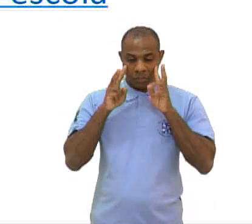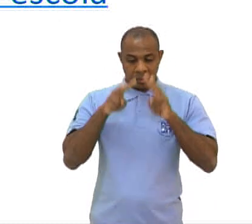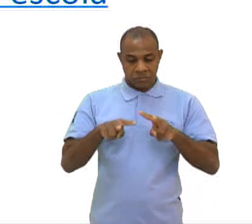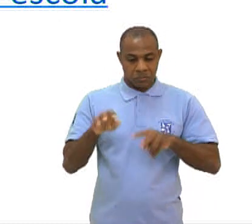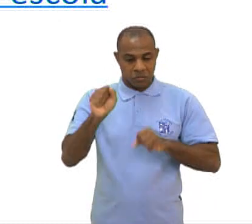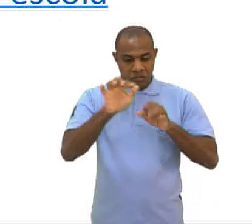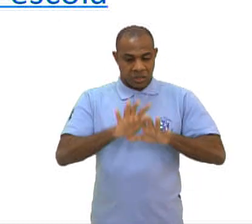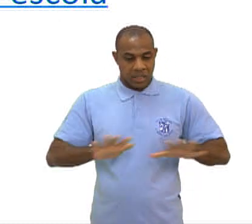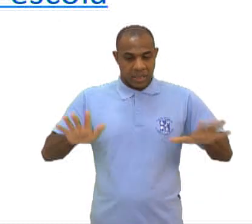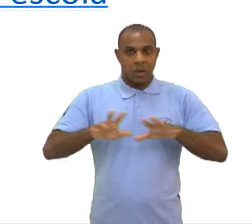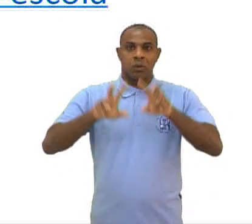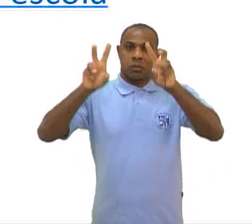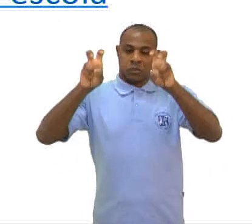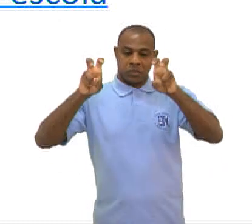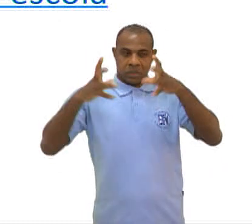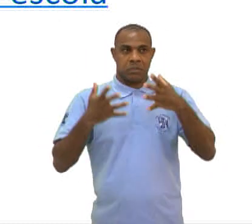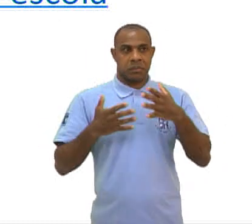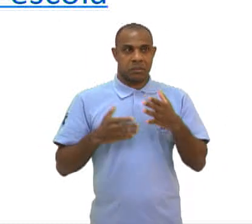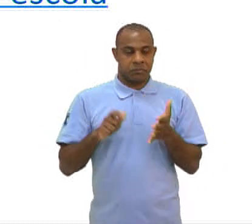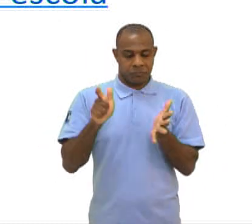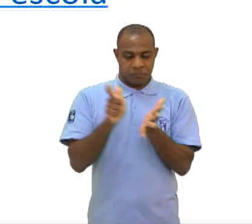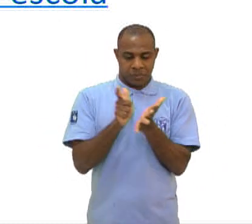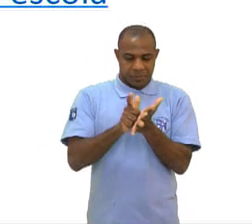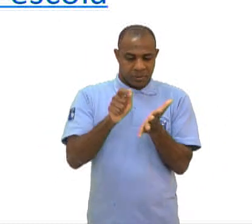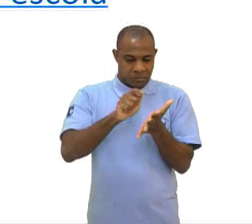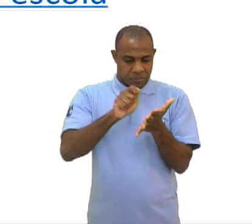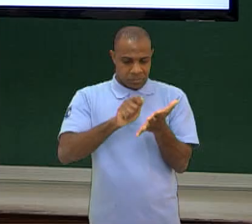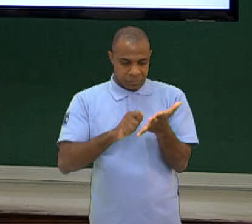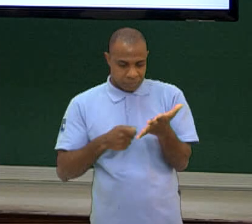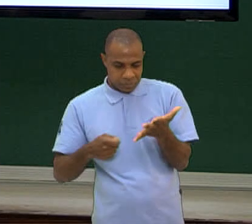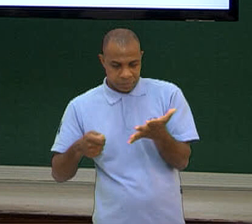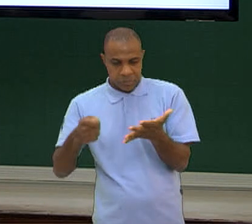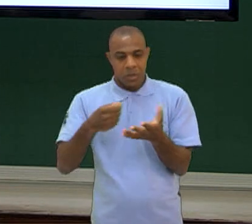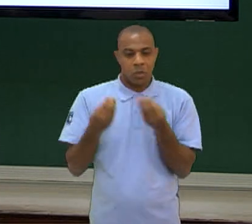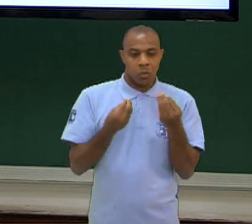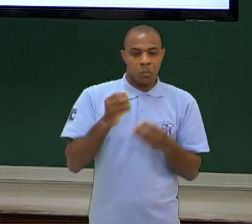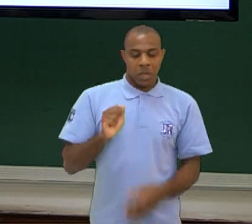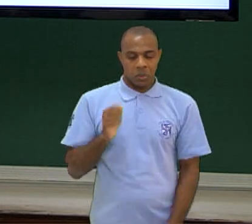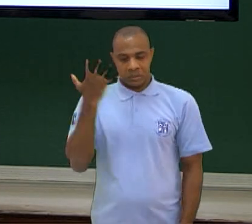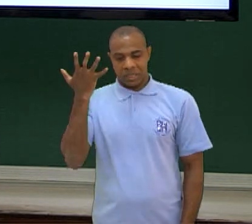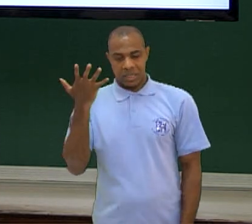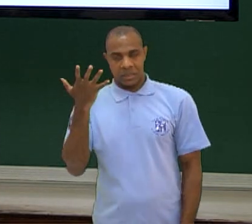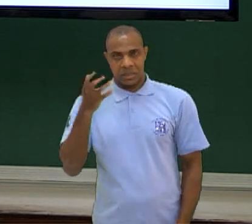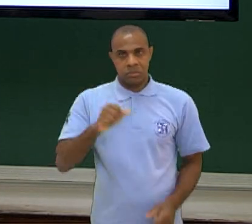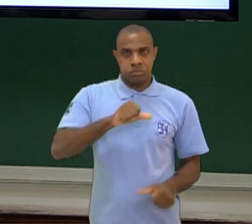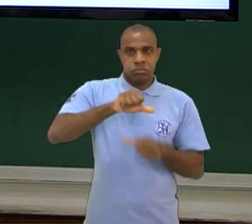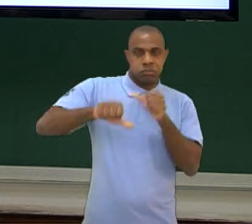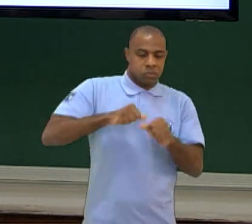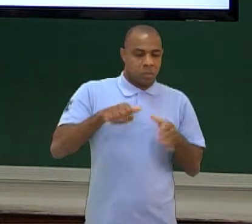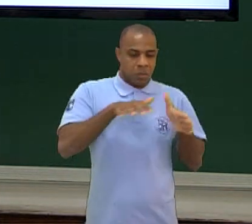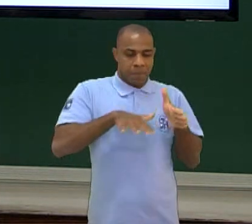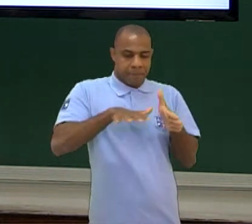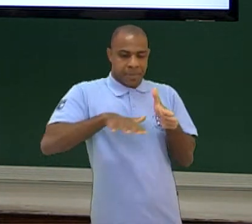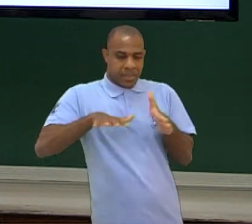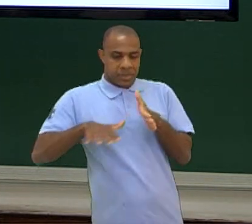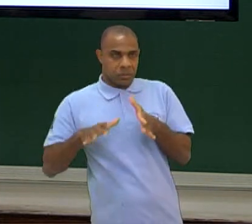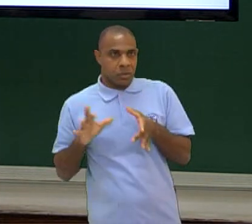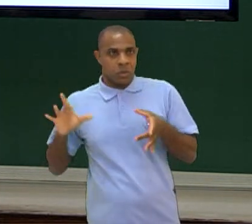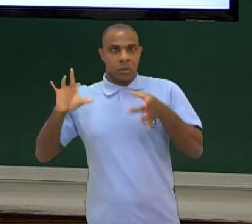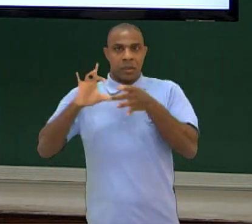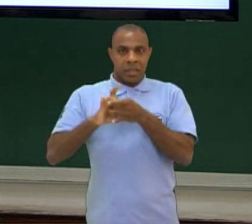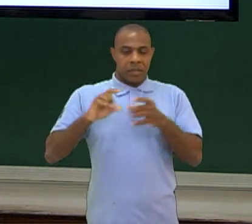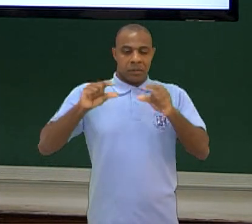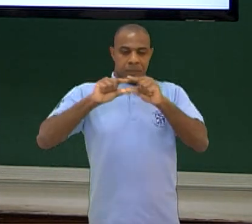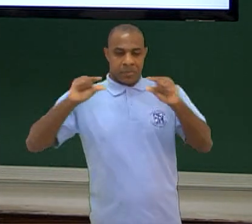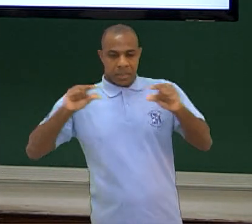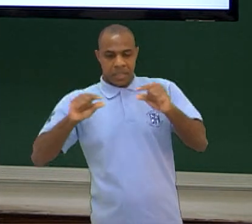geral do tema. Então, tenta elaborar tudo numa folha. Como é que acontece essa transição entre esses períodos? Conecte os assuntos com frases,